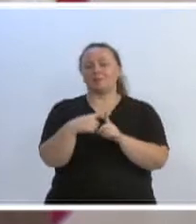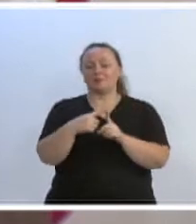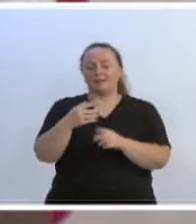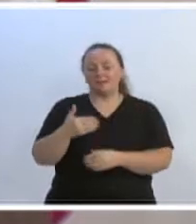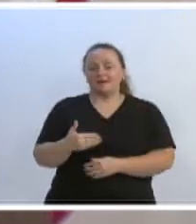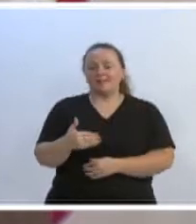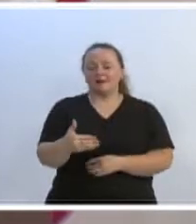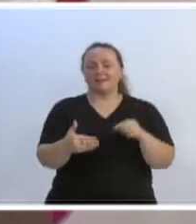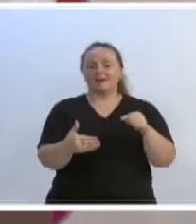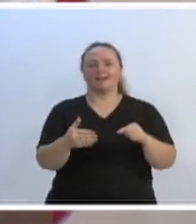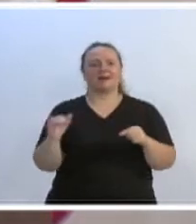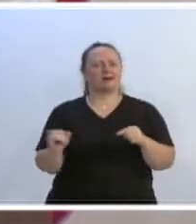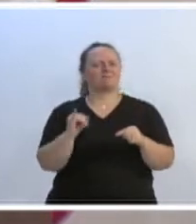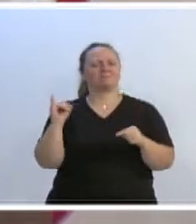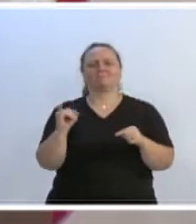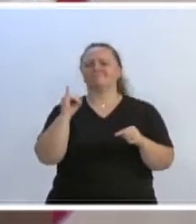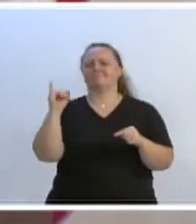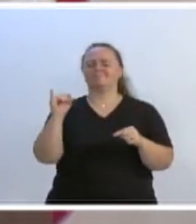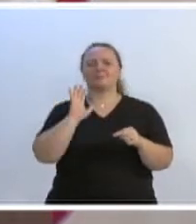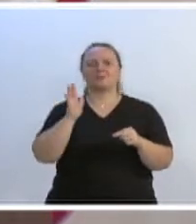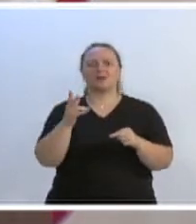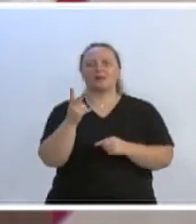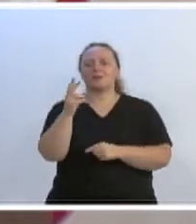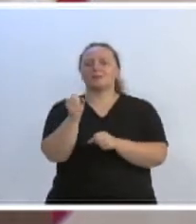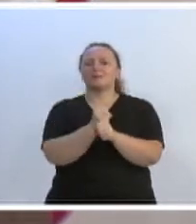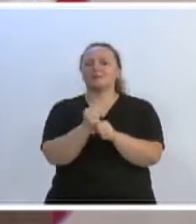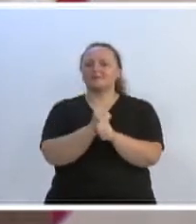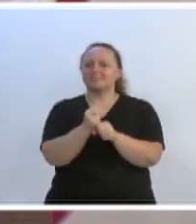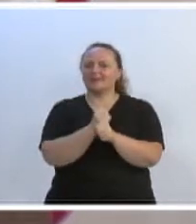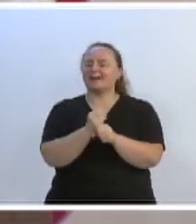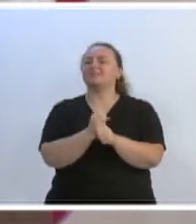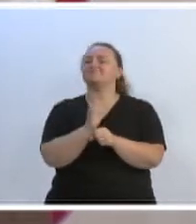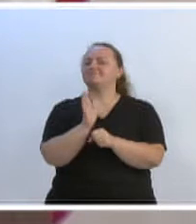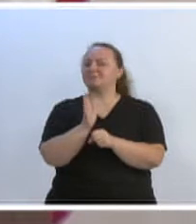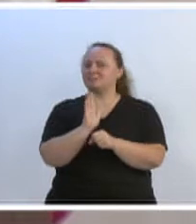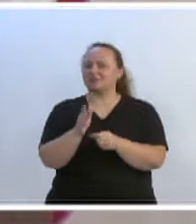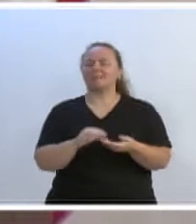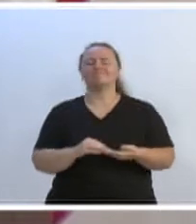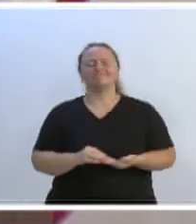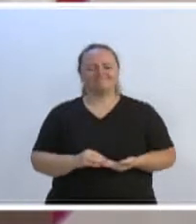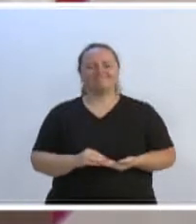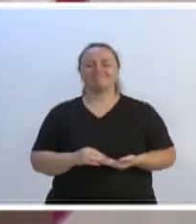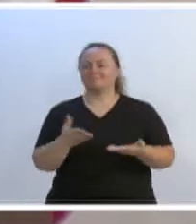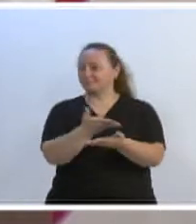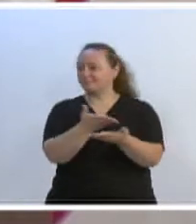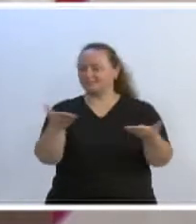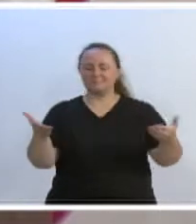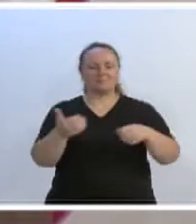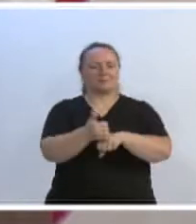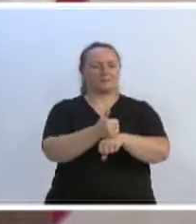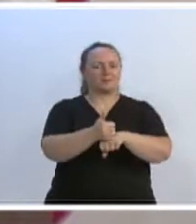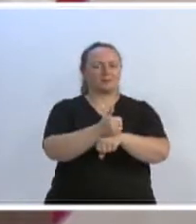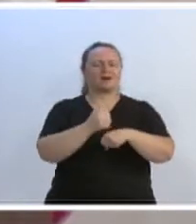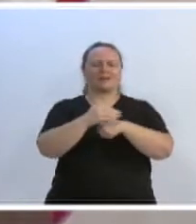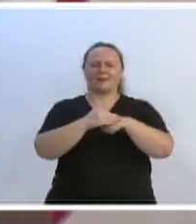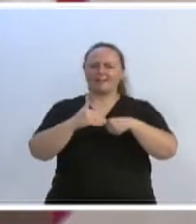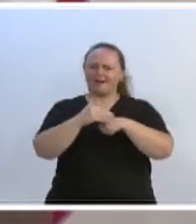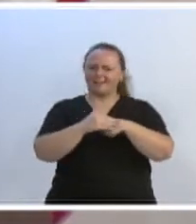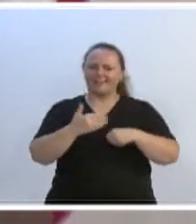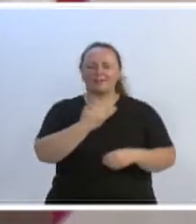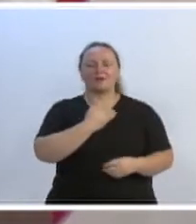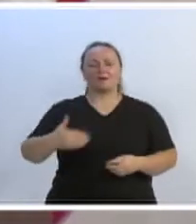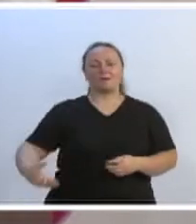parecer que preserva mais fácil, mas acho que não, né? Talvez né, estamos chegando no ponto